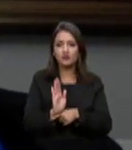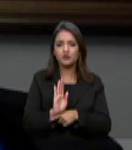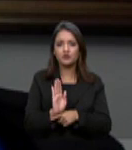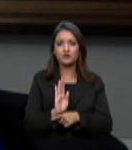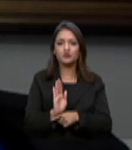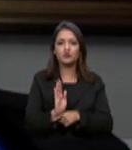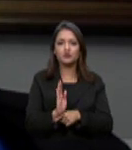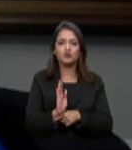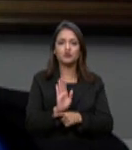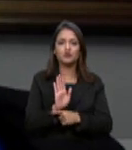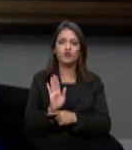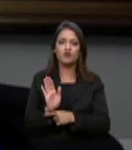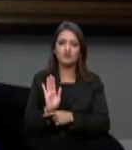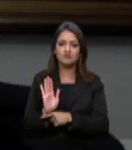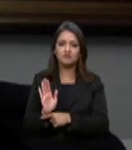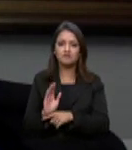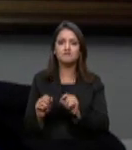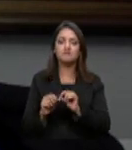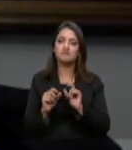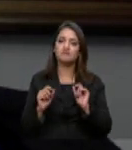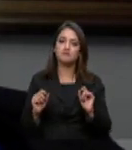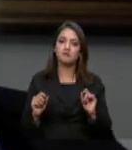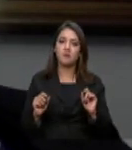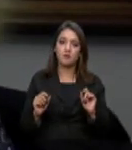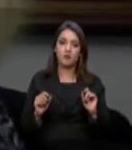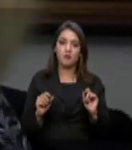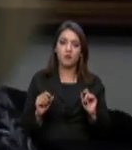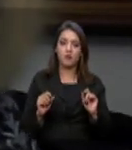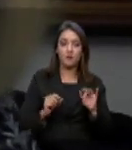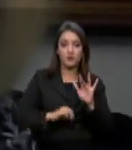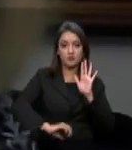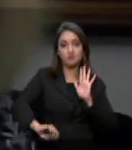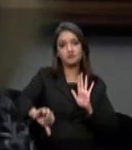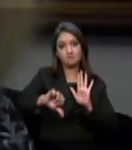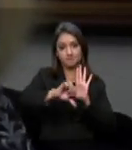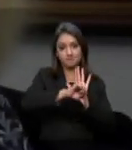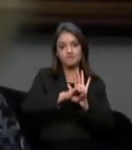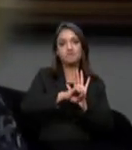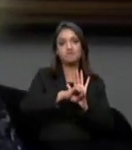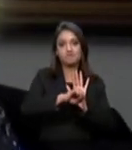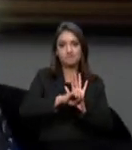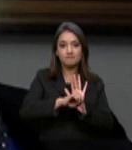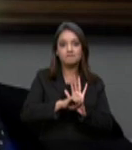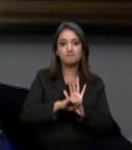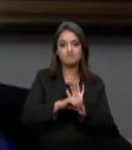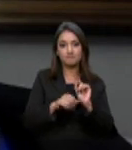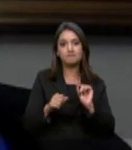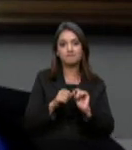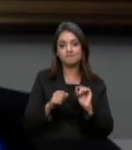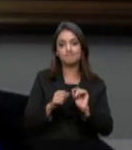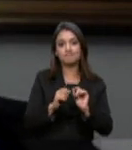o e nessas ocasiões queria praticado os crimes pelos quais denunciado